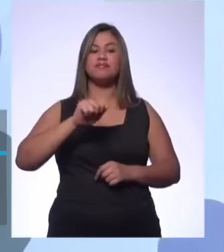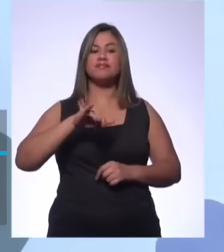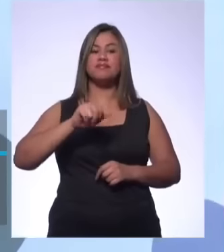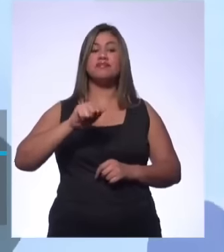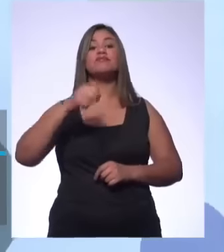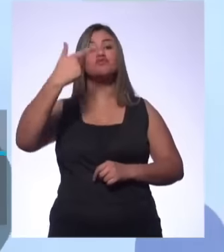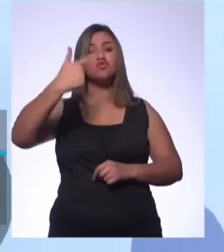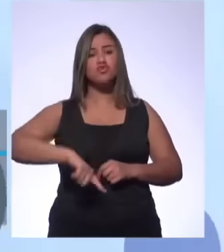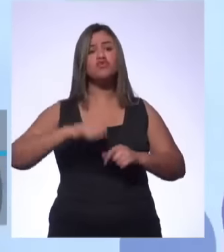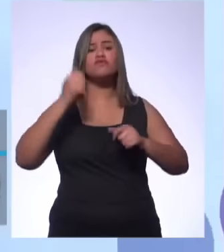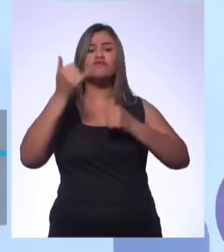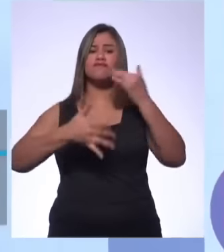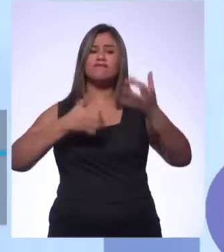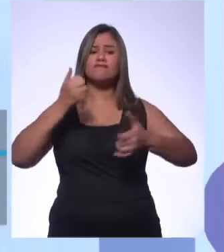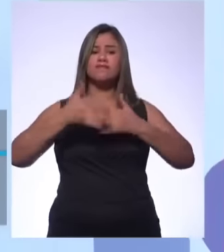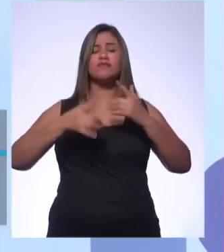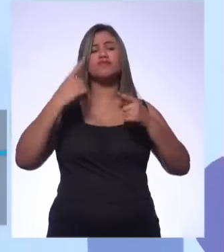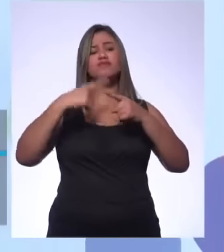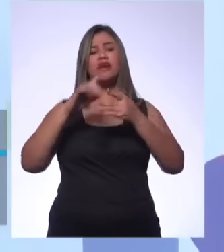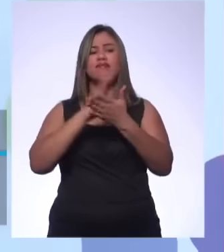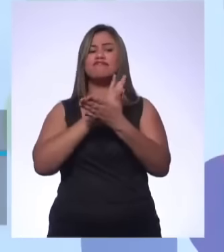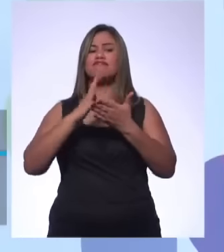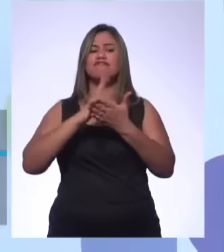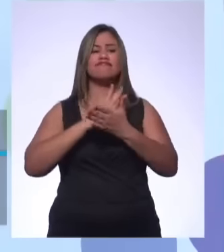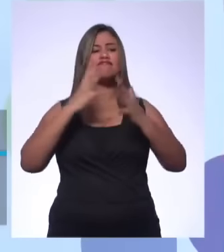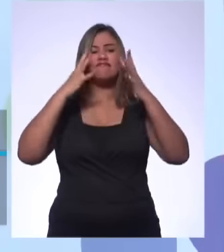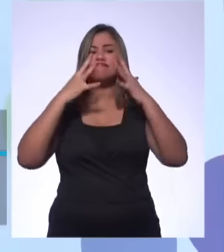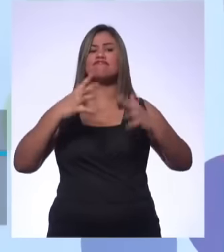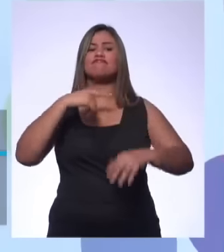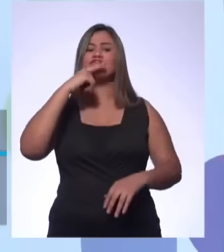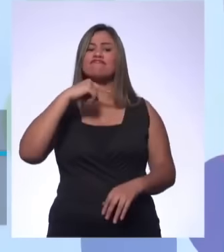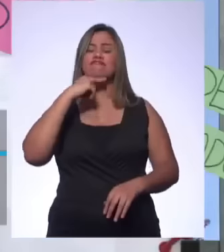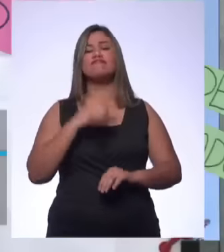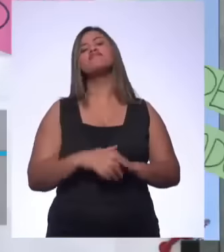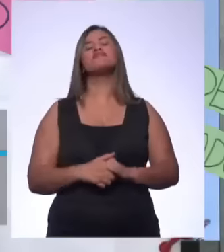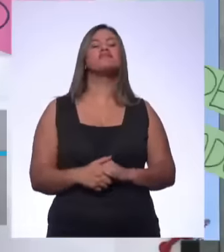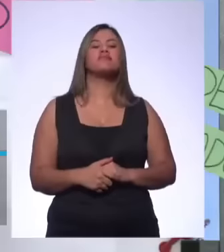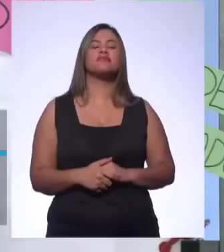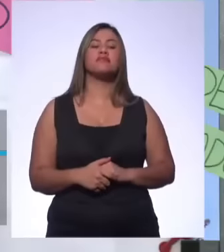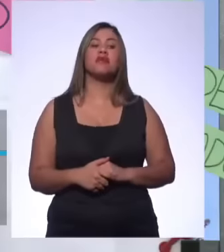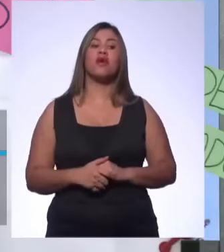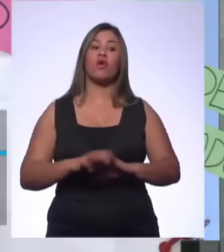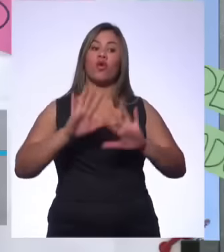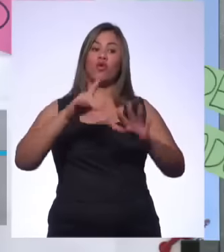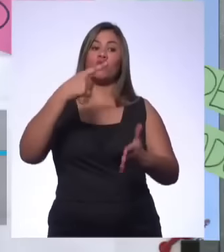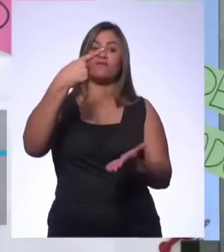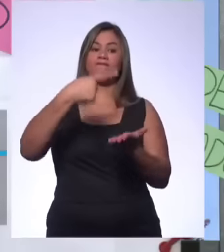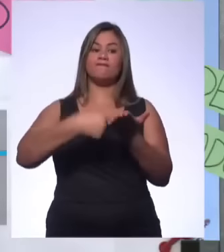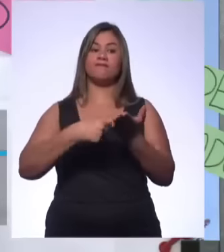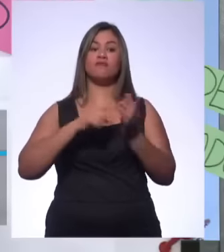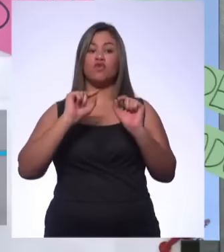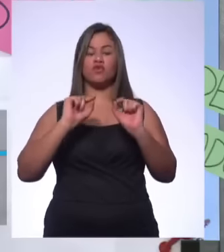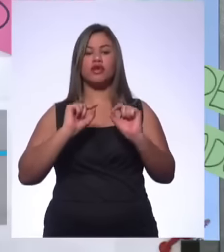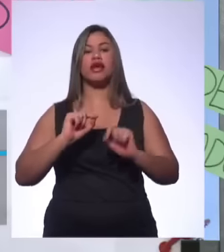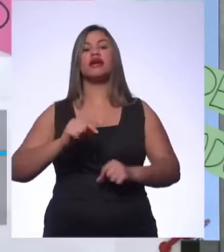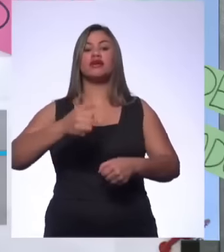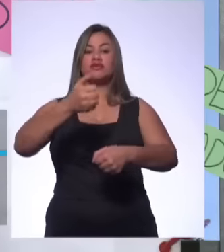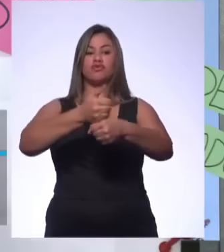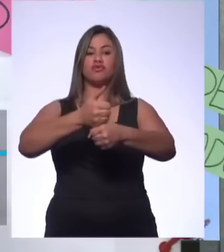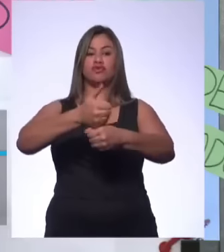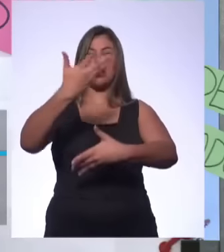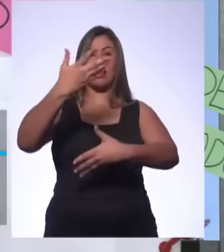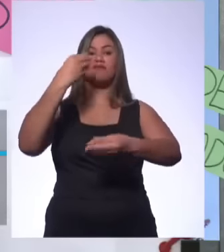algumas informações que a turma não ouviu no começo? Então, vamos lá. Sexto ano, combinados? Vocês vão colocar agora no